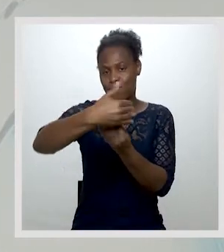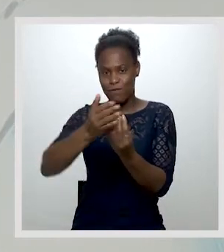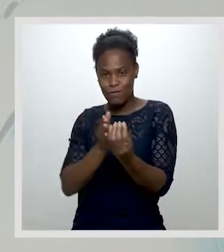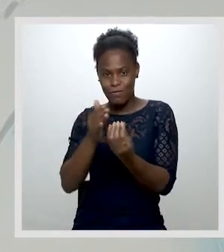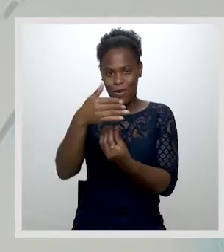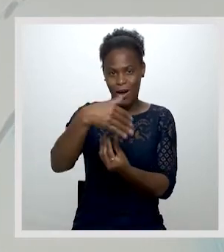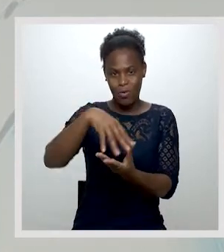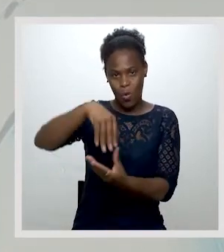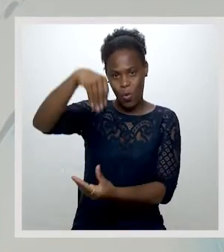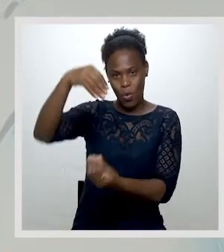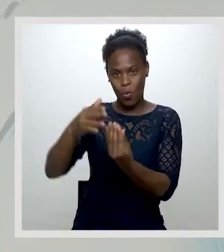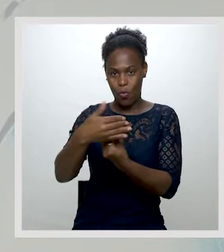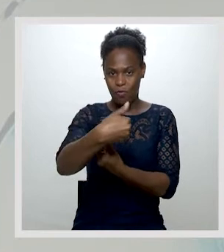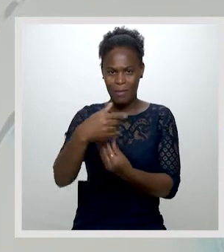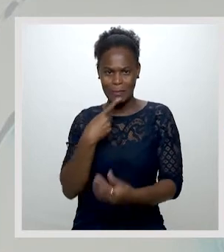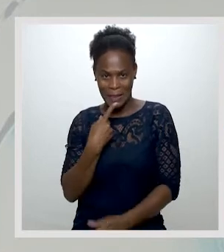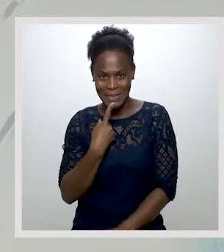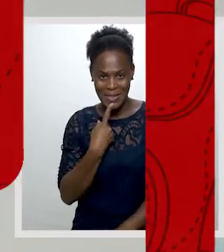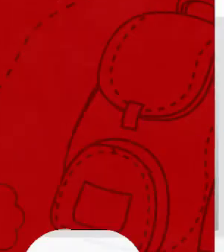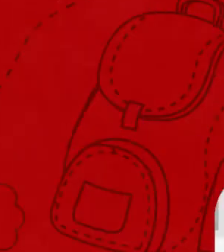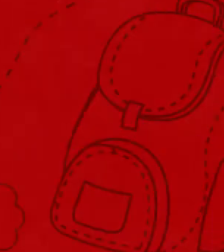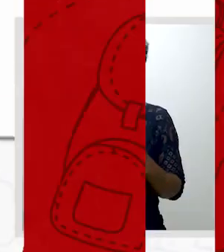Entendido, meninos? Muito bem.